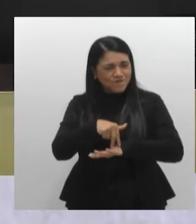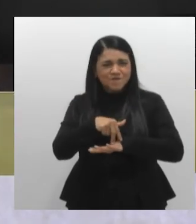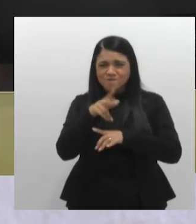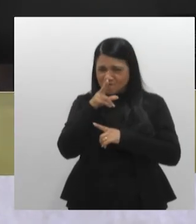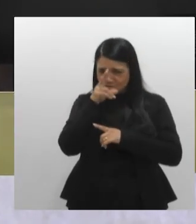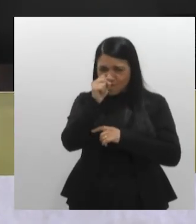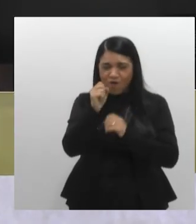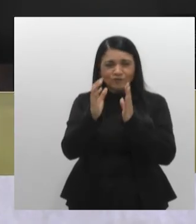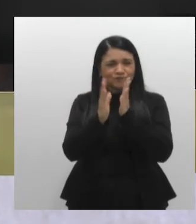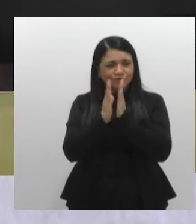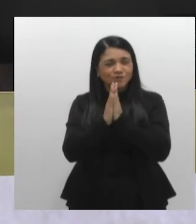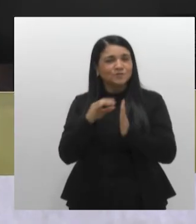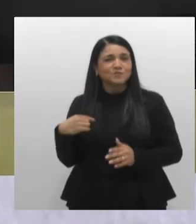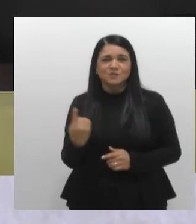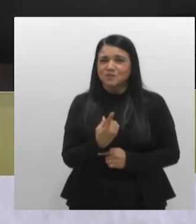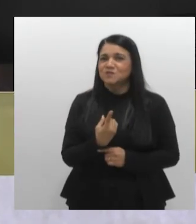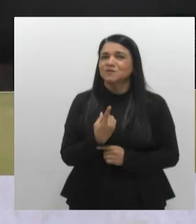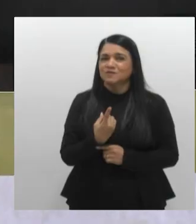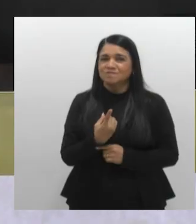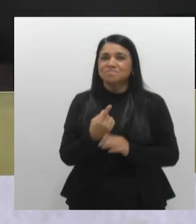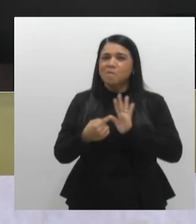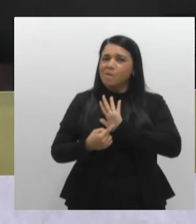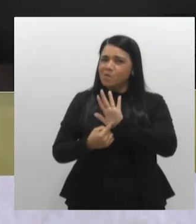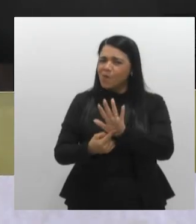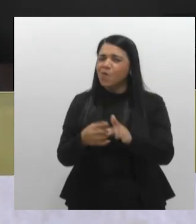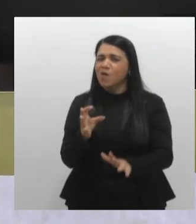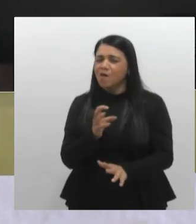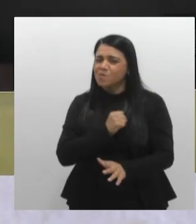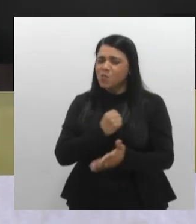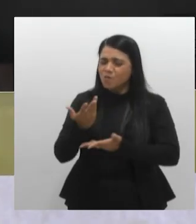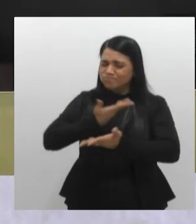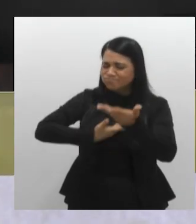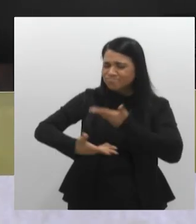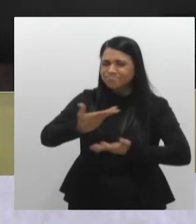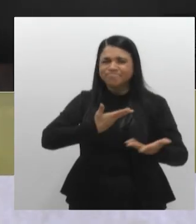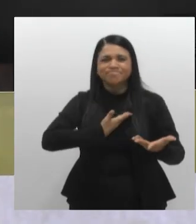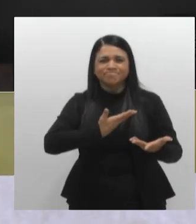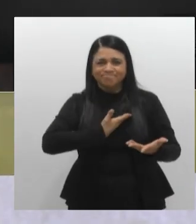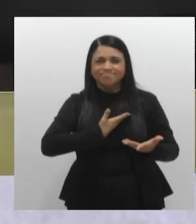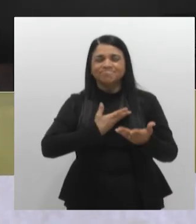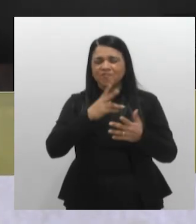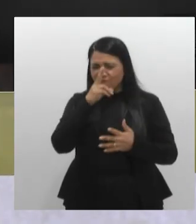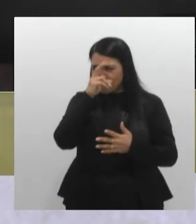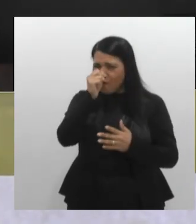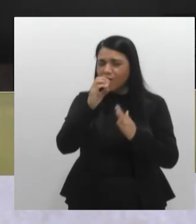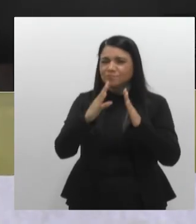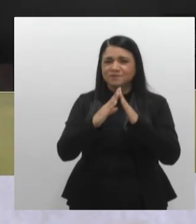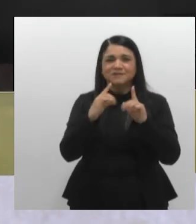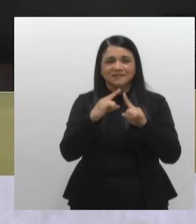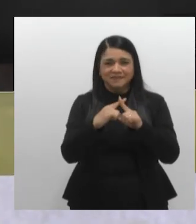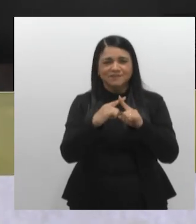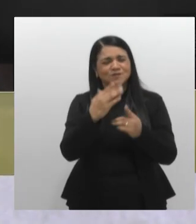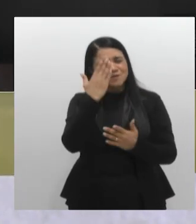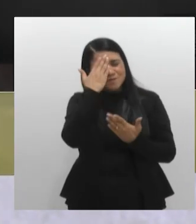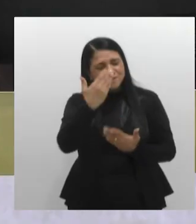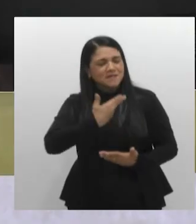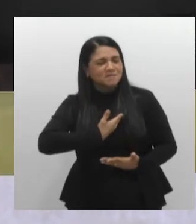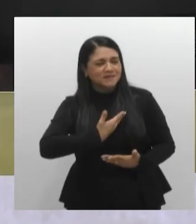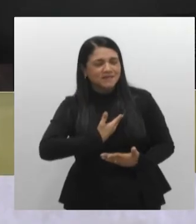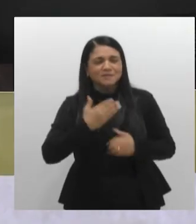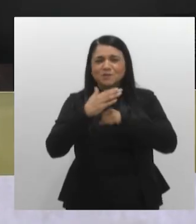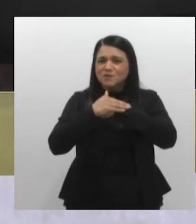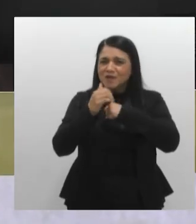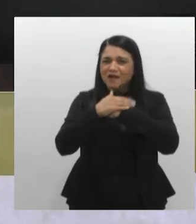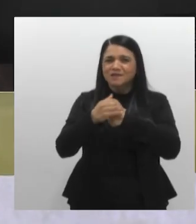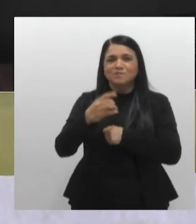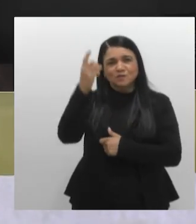nós, mostra o nosso amor ainda mais forte pela nossa igreja. Obrigado pela tua amizade, pelo teu carinho, pela tua